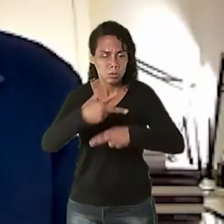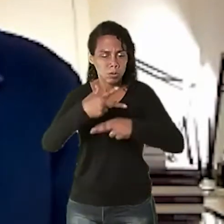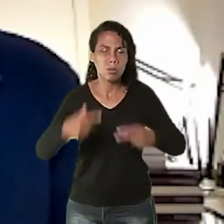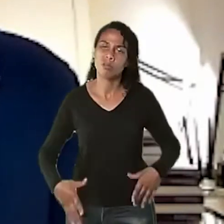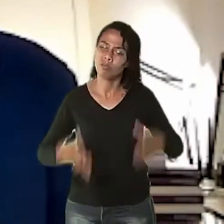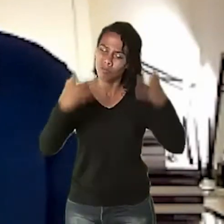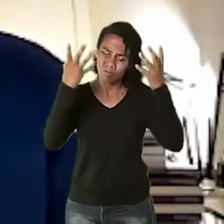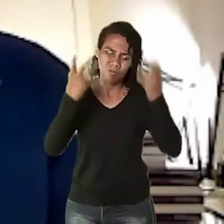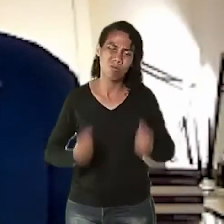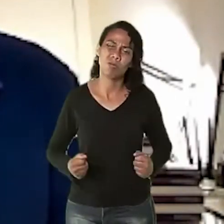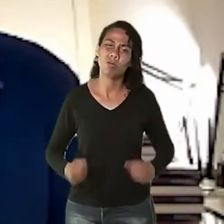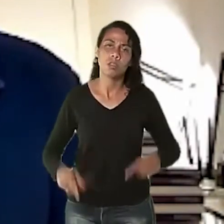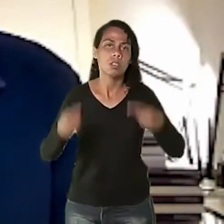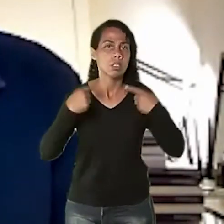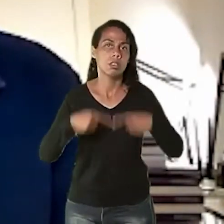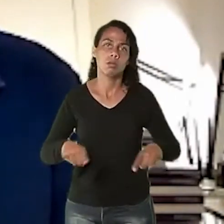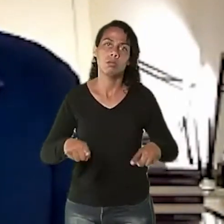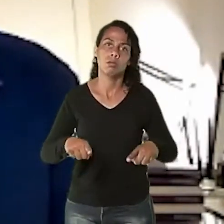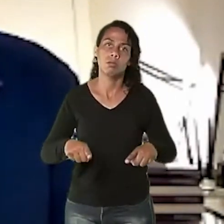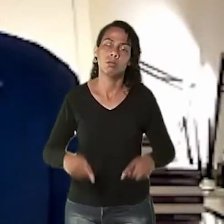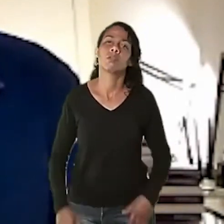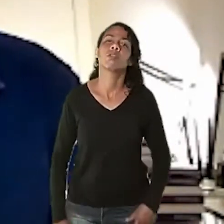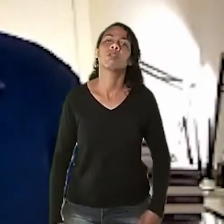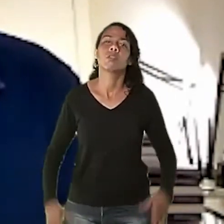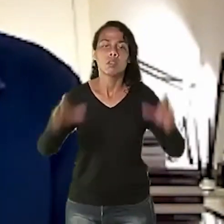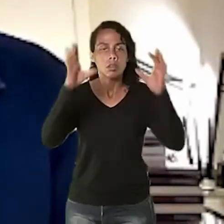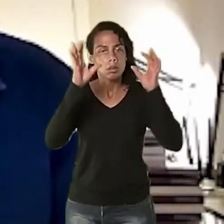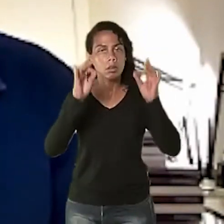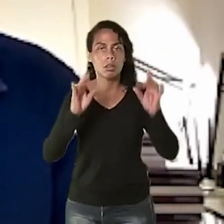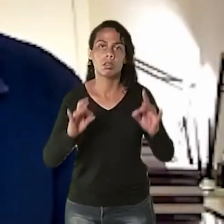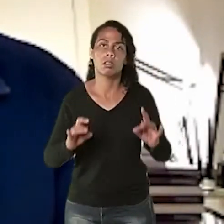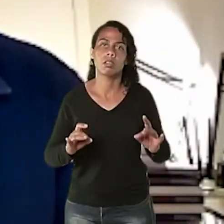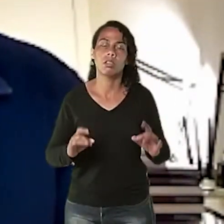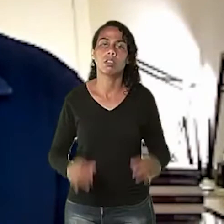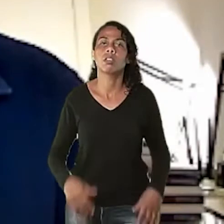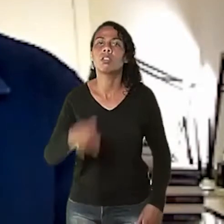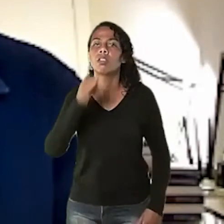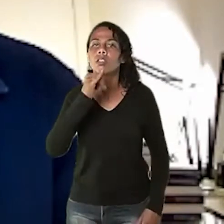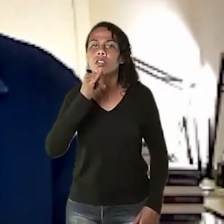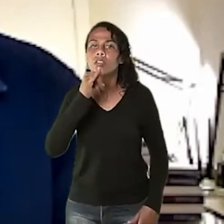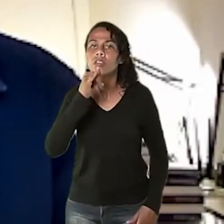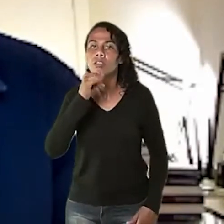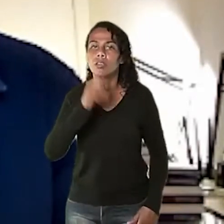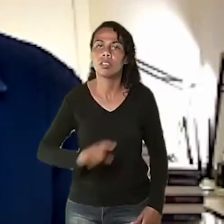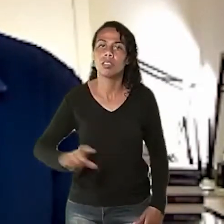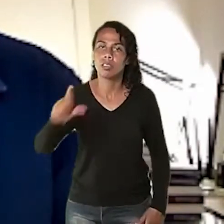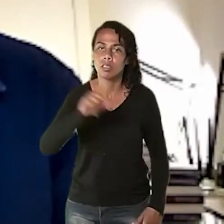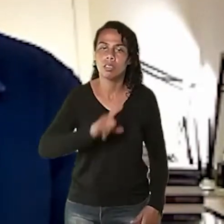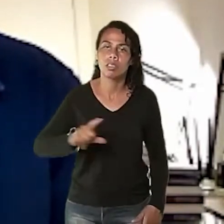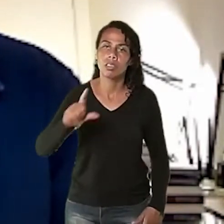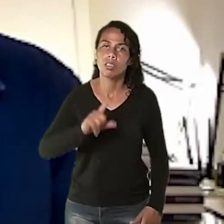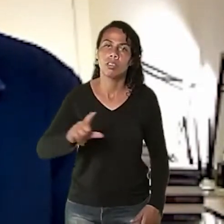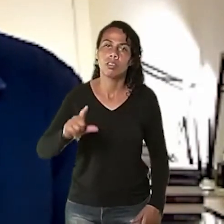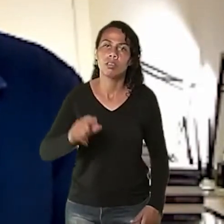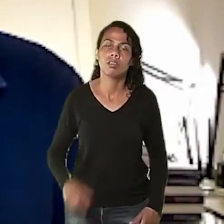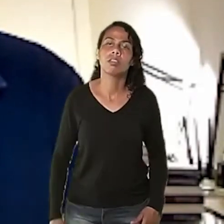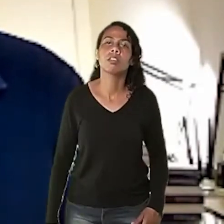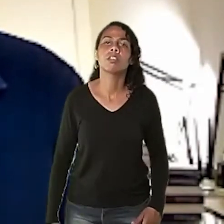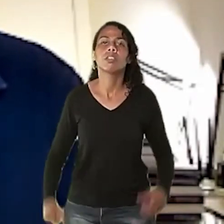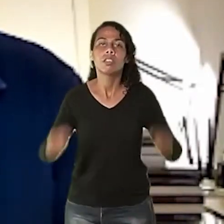de carona no tema da semana e não tirar o rabo da cadeira e o olho do celular e ir para a rua